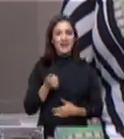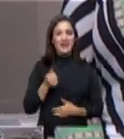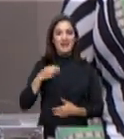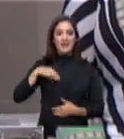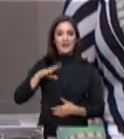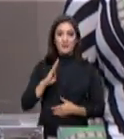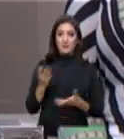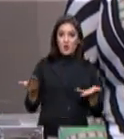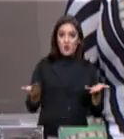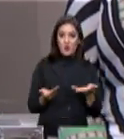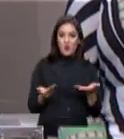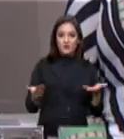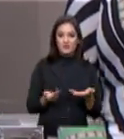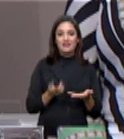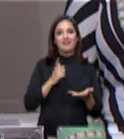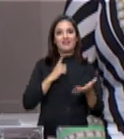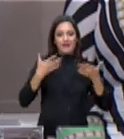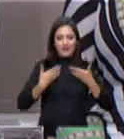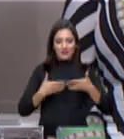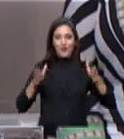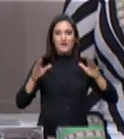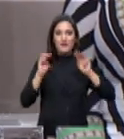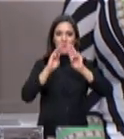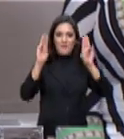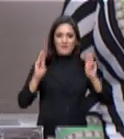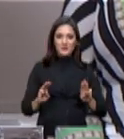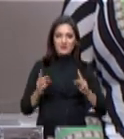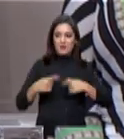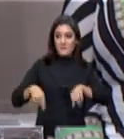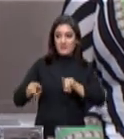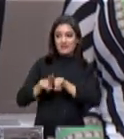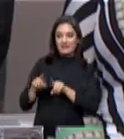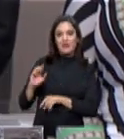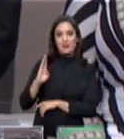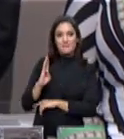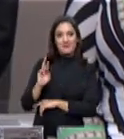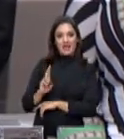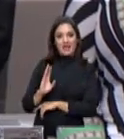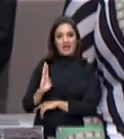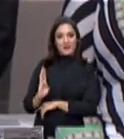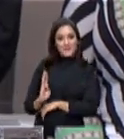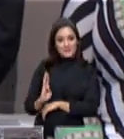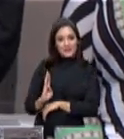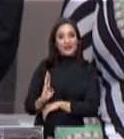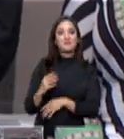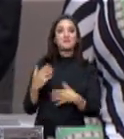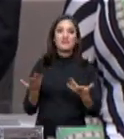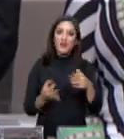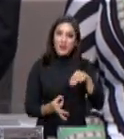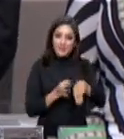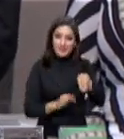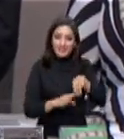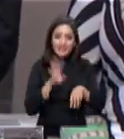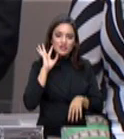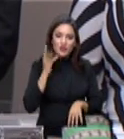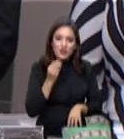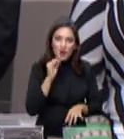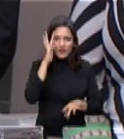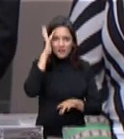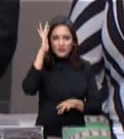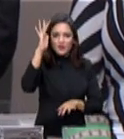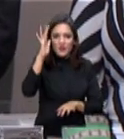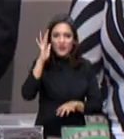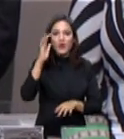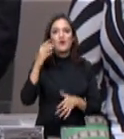vem inaugurar esse museu em parceria com o BRB, uma ideia que foi sonhada pelo ministro Dias Toffoli e